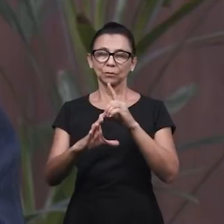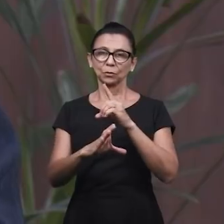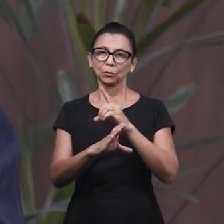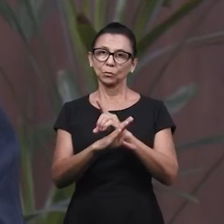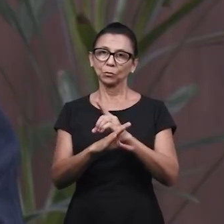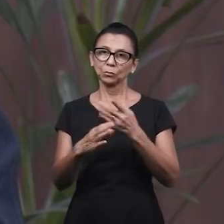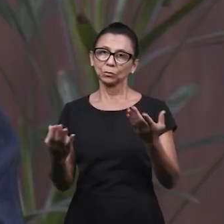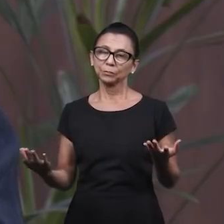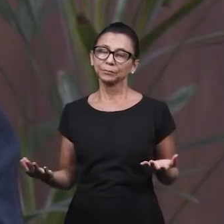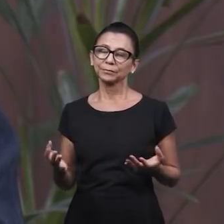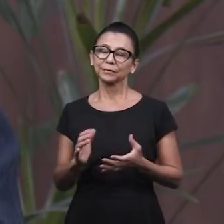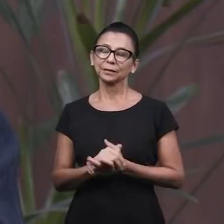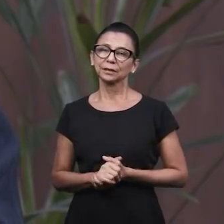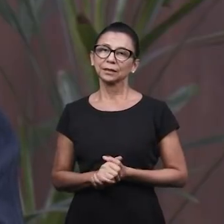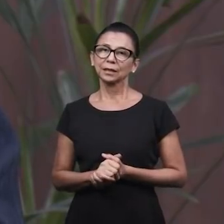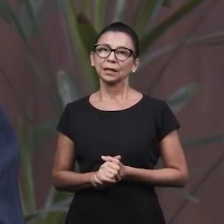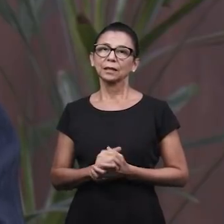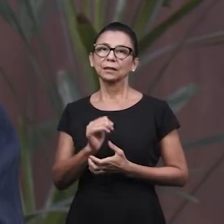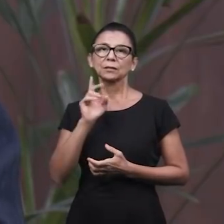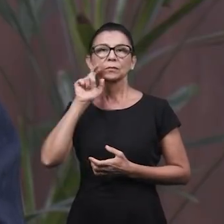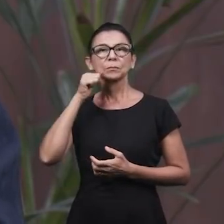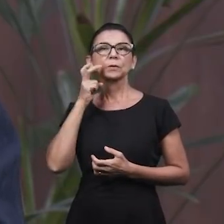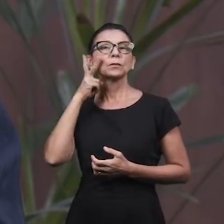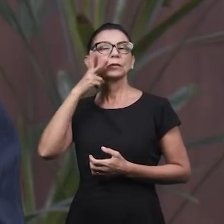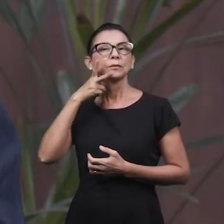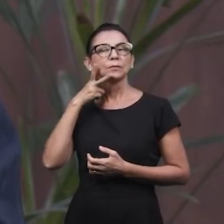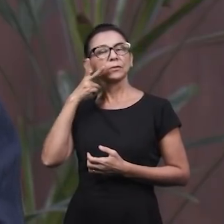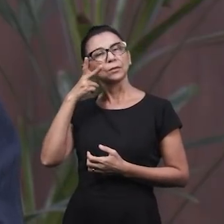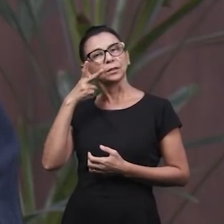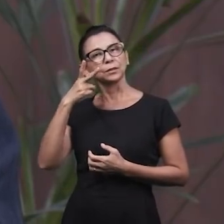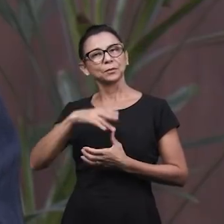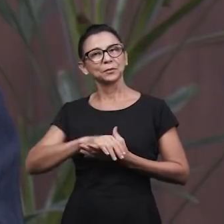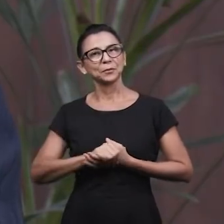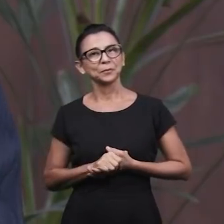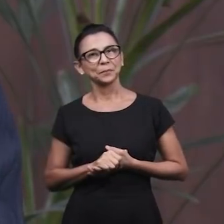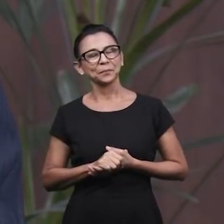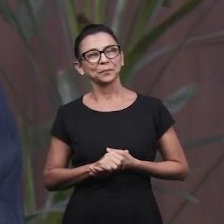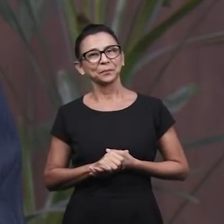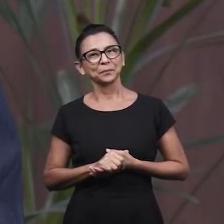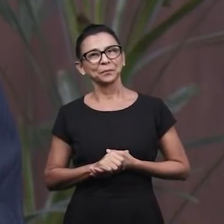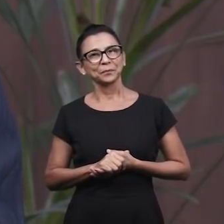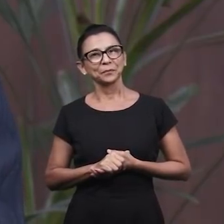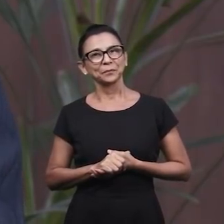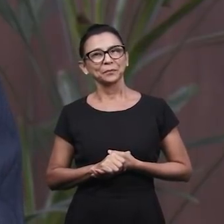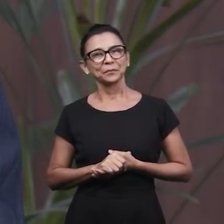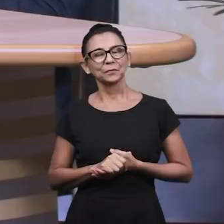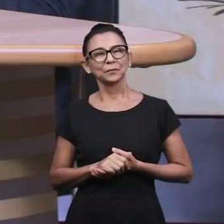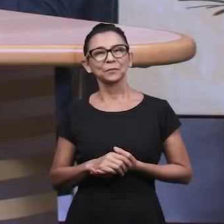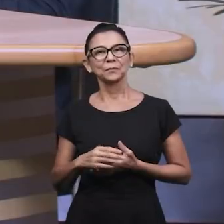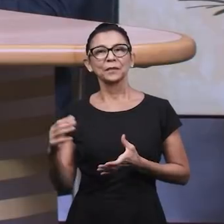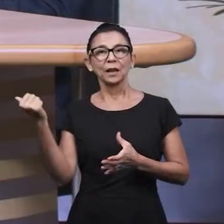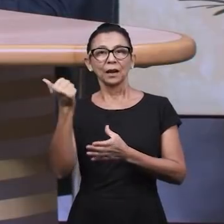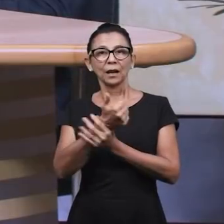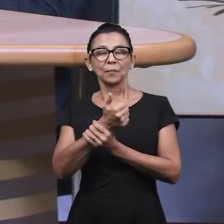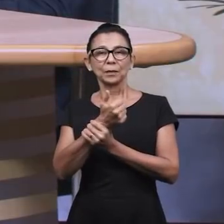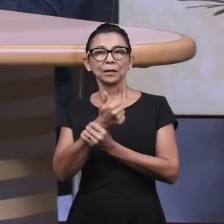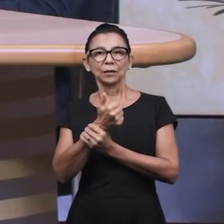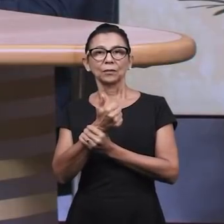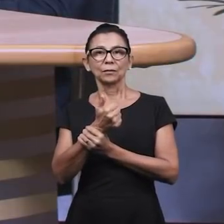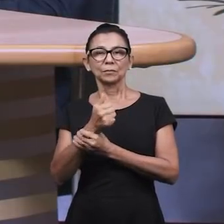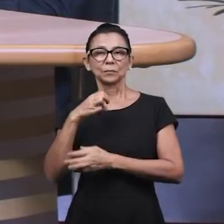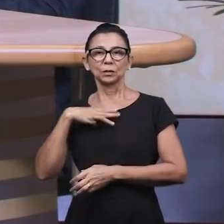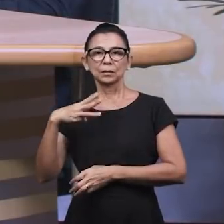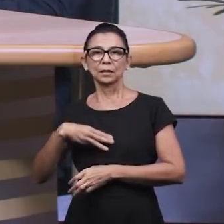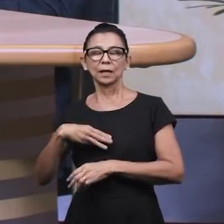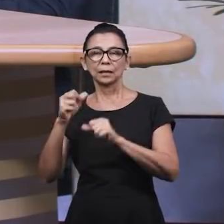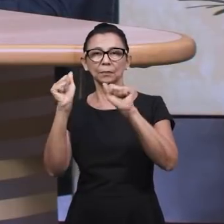ele se apresentou com pão e vinho. E ali ele recebeu a bênção de Abraão. E a carta aos Hebreus vai falar depois sobre